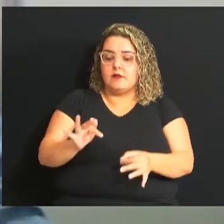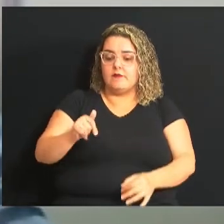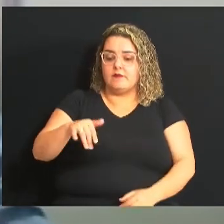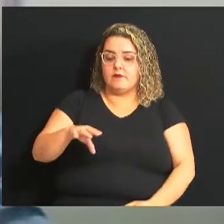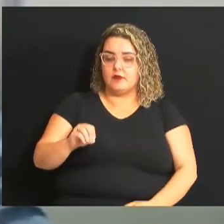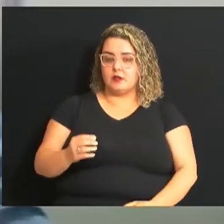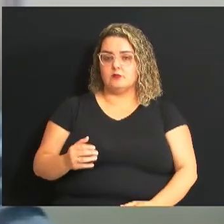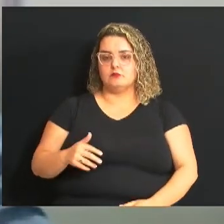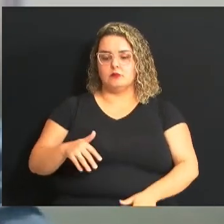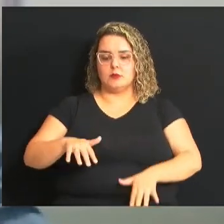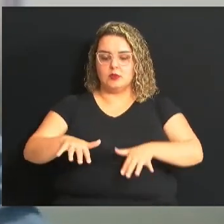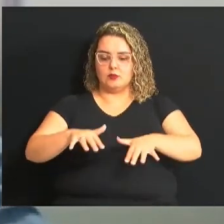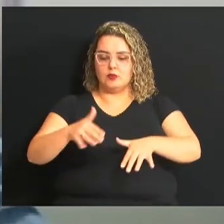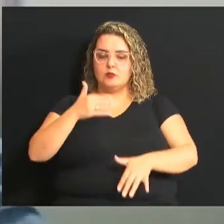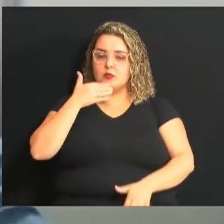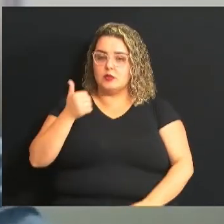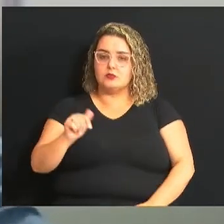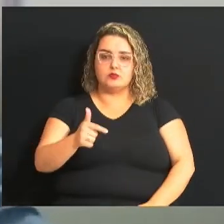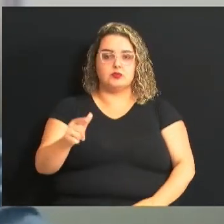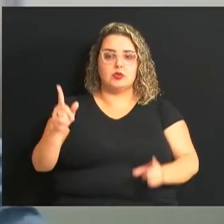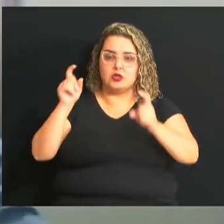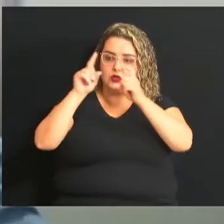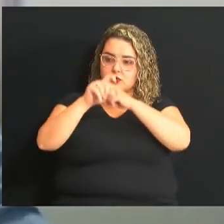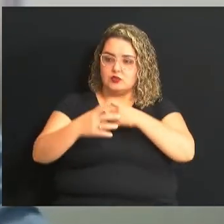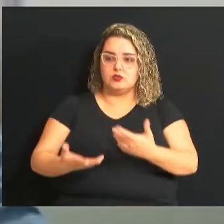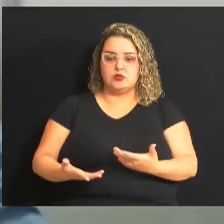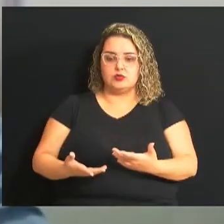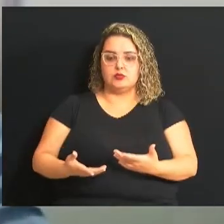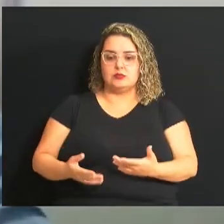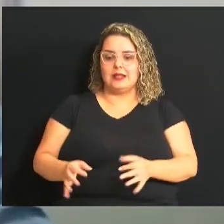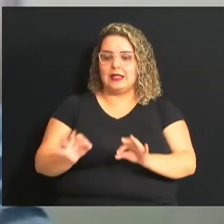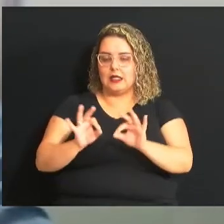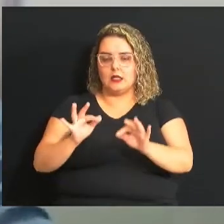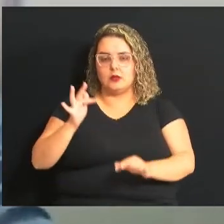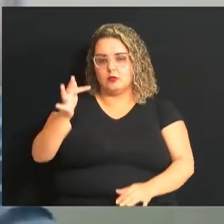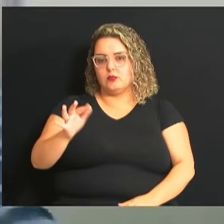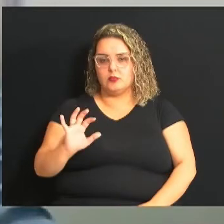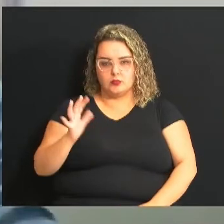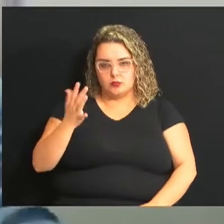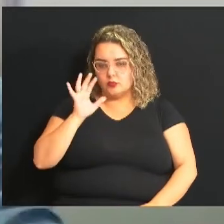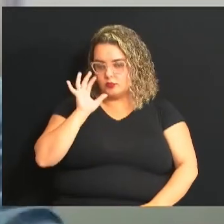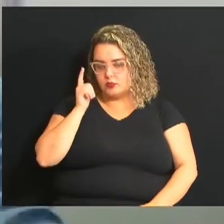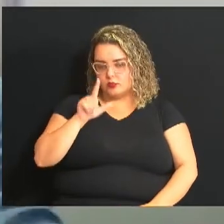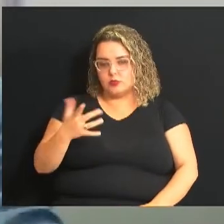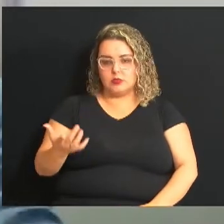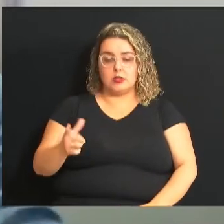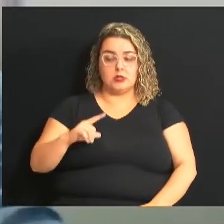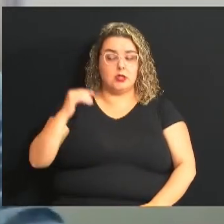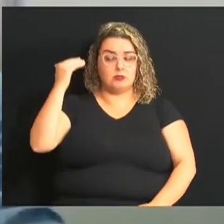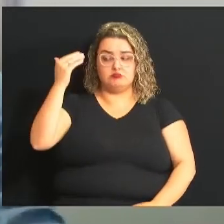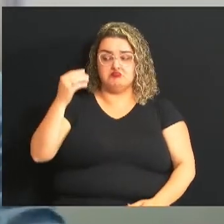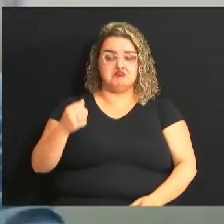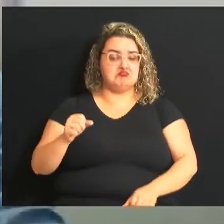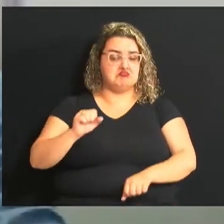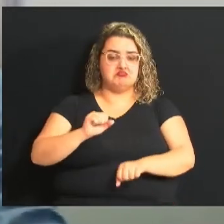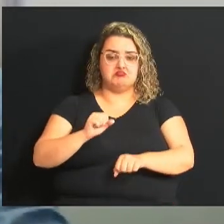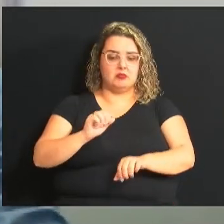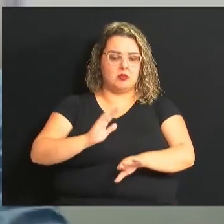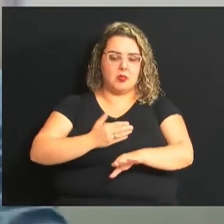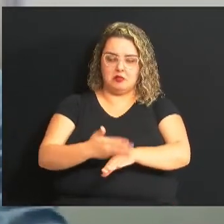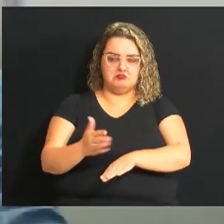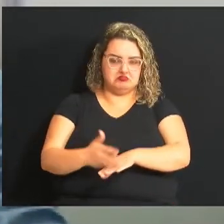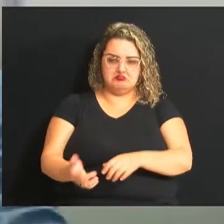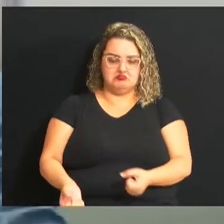melhor, que ela não tenha dificuldades em executar nada no futuro. Então, hoje a gente tem muito adulto que não praticou atividade física ou não praticou nenhum